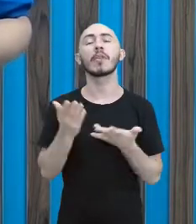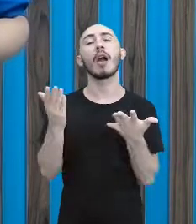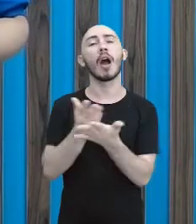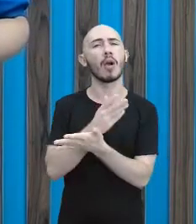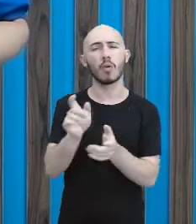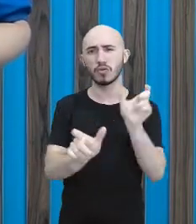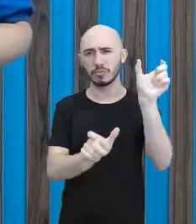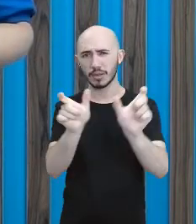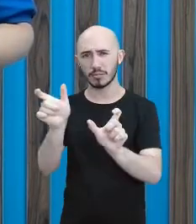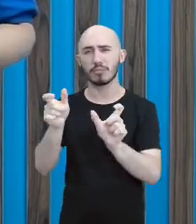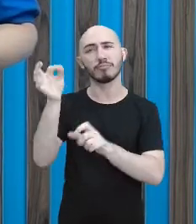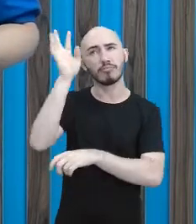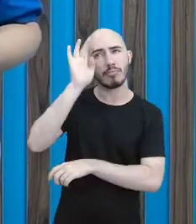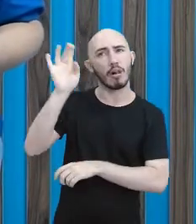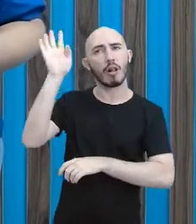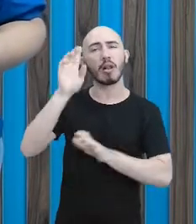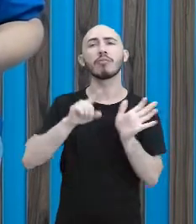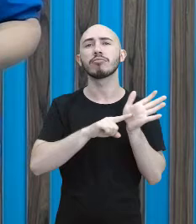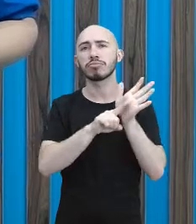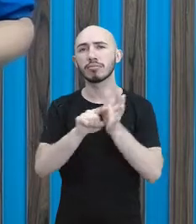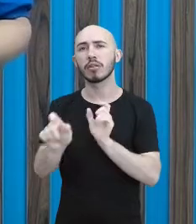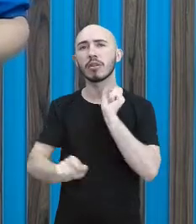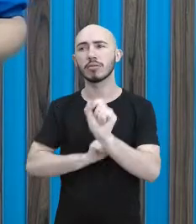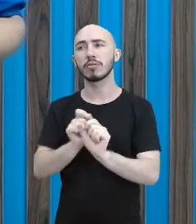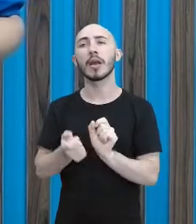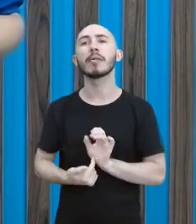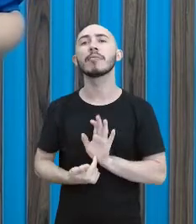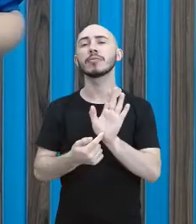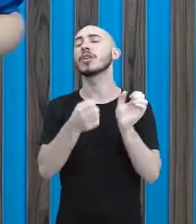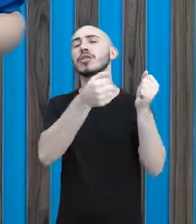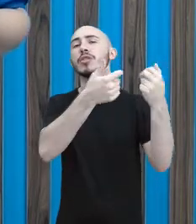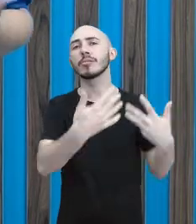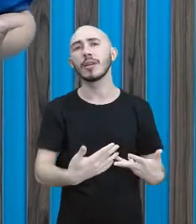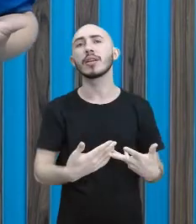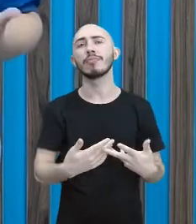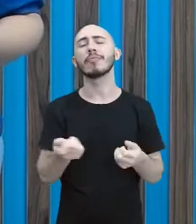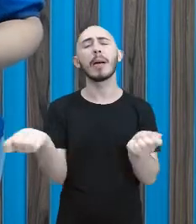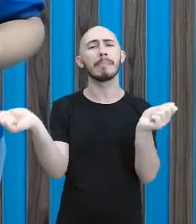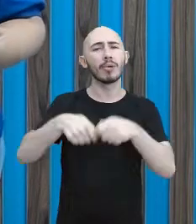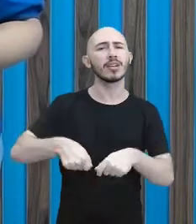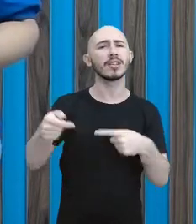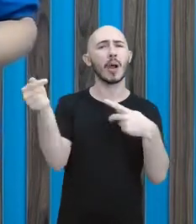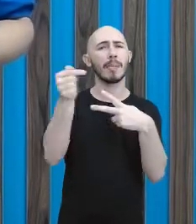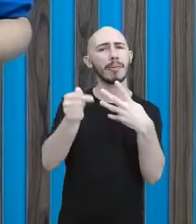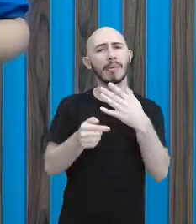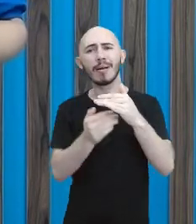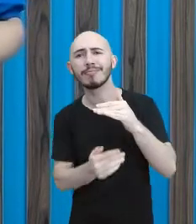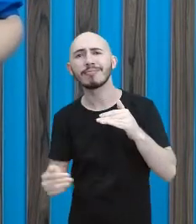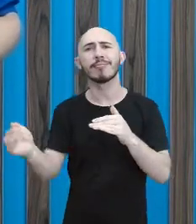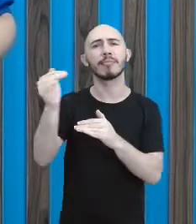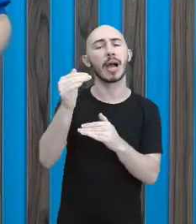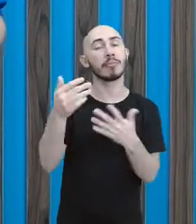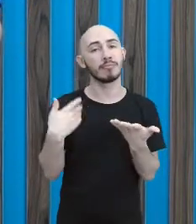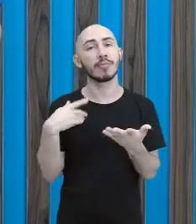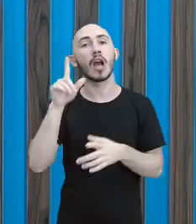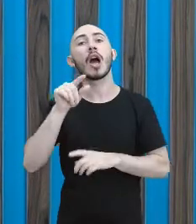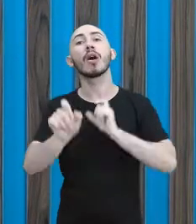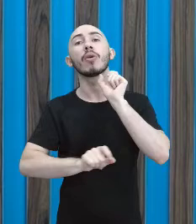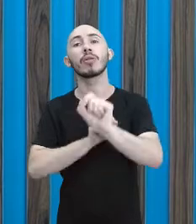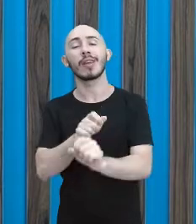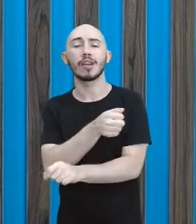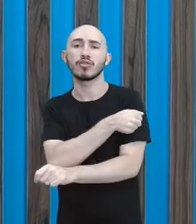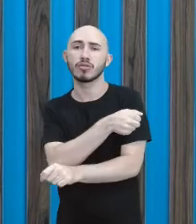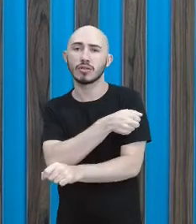pensadores, estudiosos, colocam como altas habilidades, são habilidades que os estudantes apresentam em algum